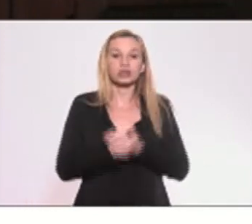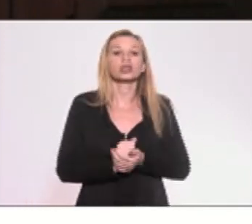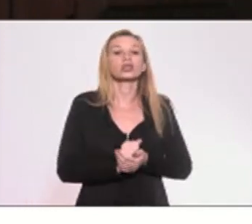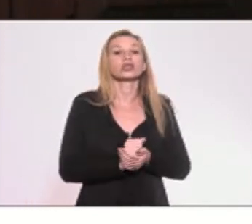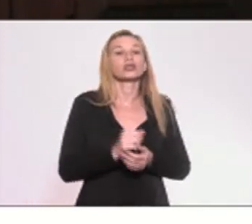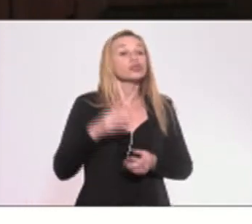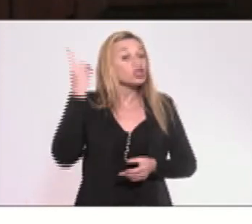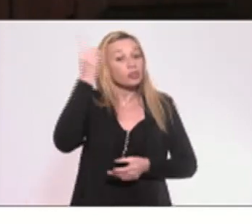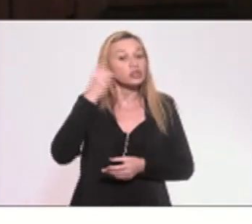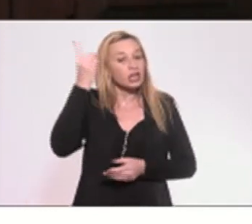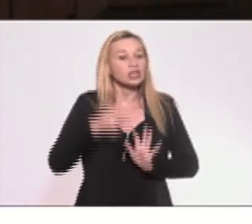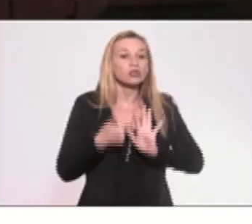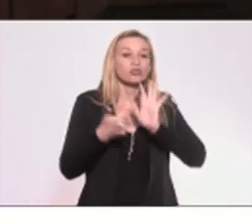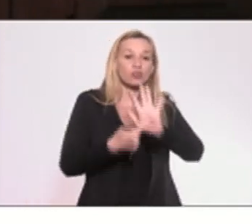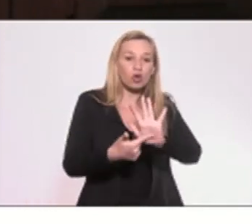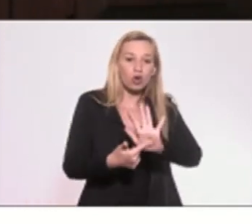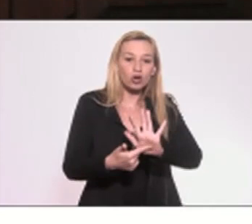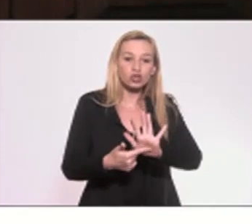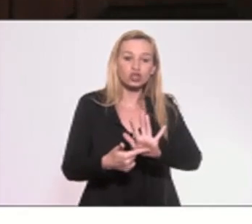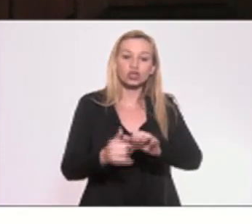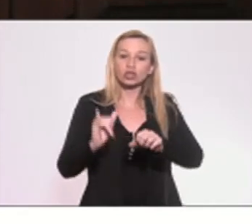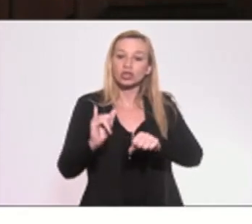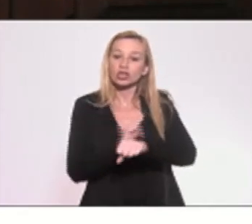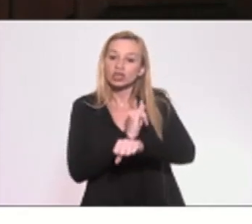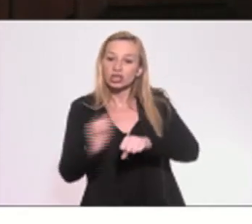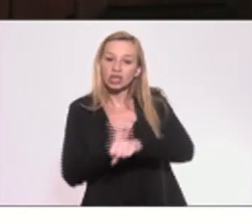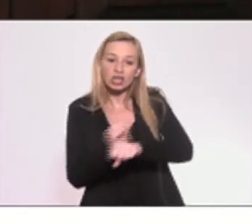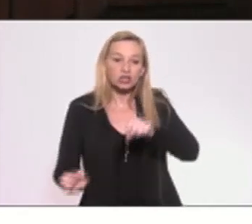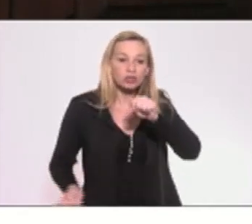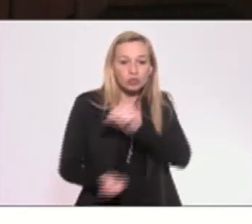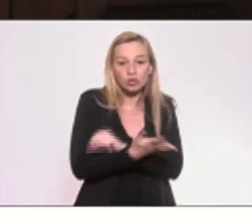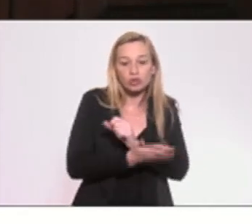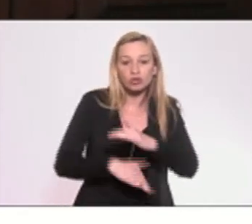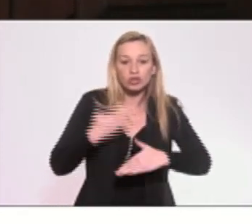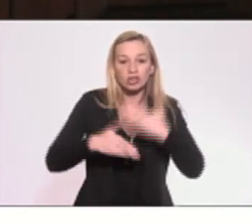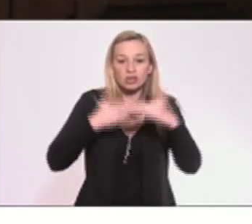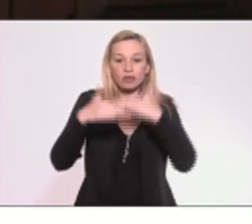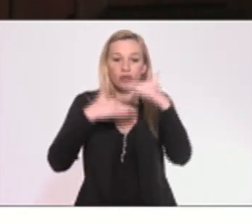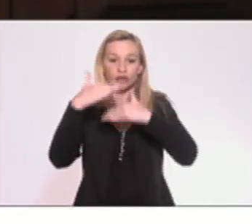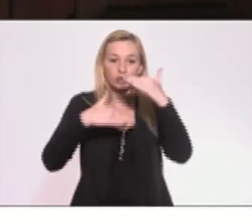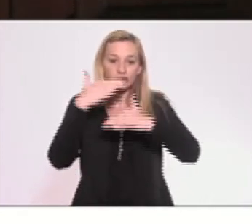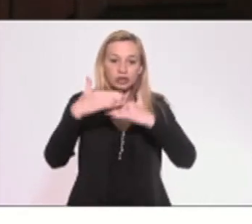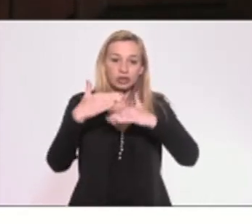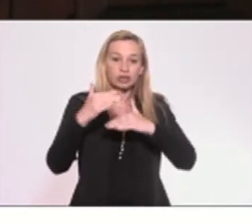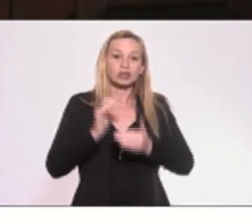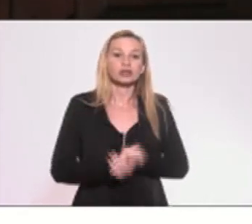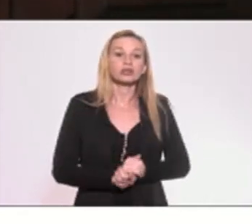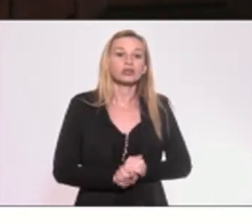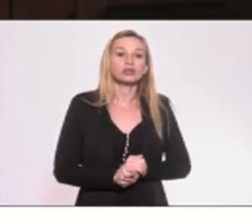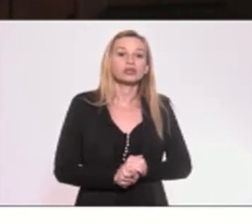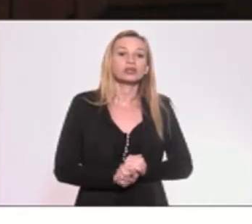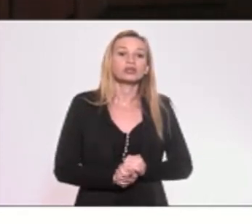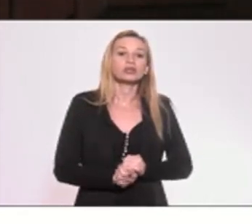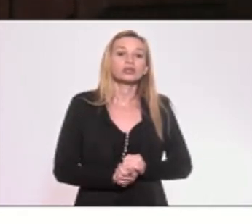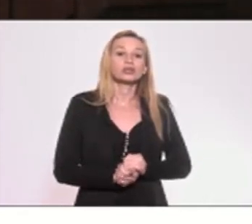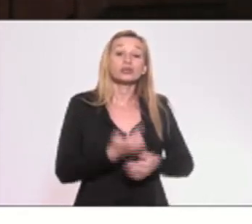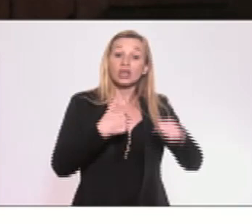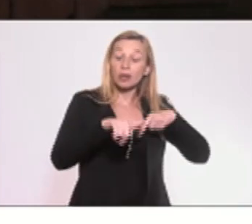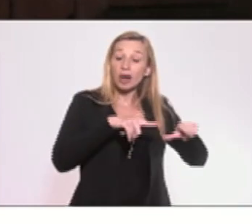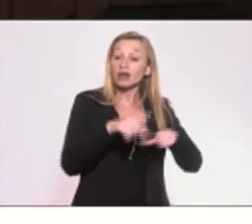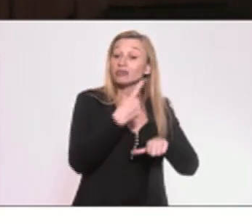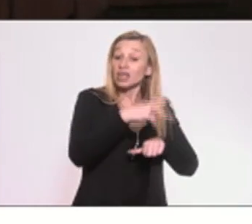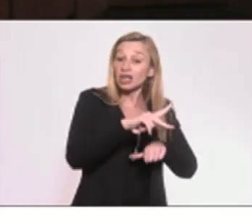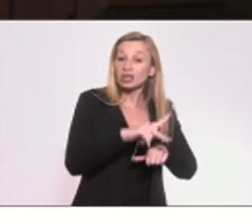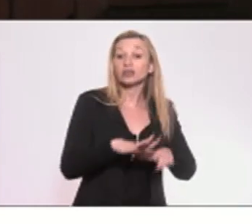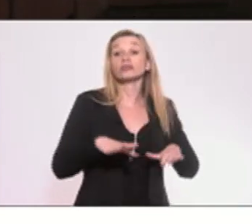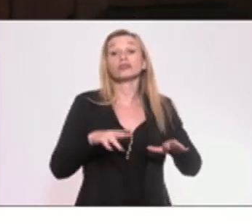deputados demonstram que o esquema de corrupção foi desenvolvido notadamente em decorrência dos cargos que ocupavam.